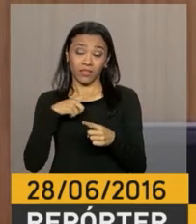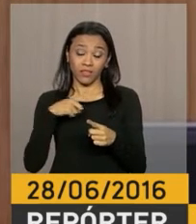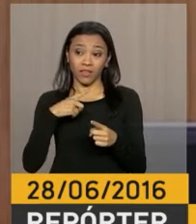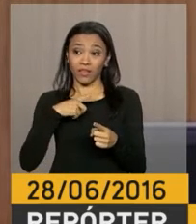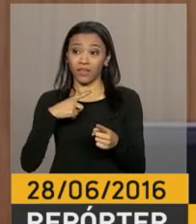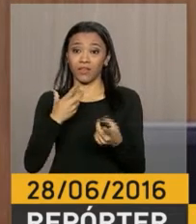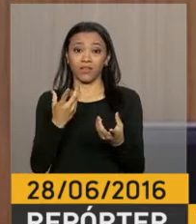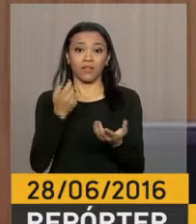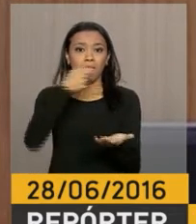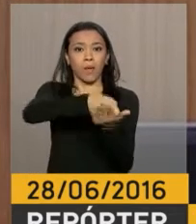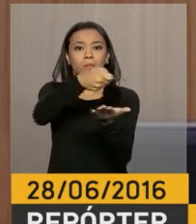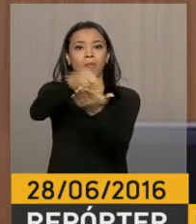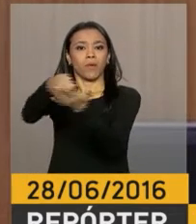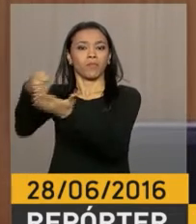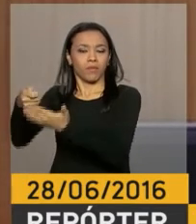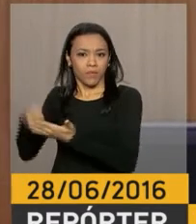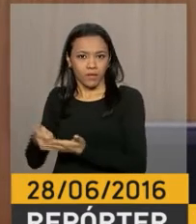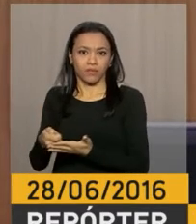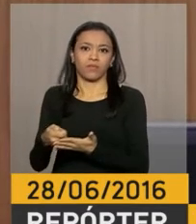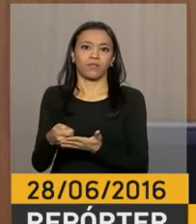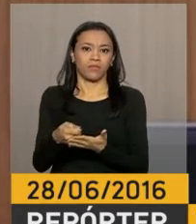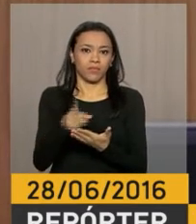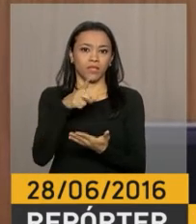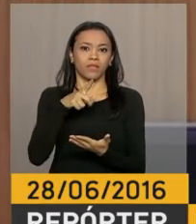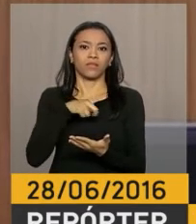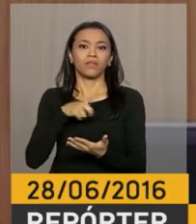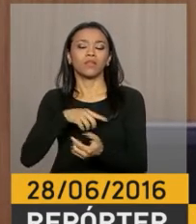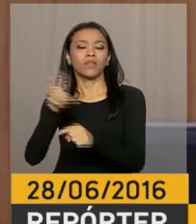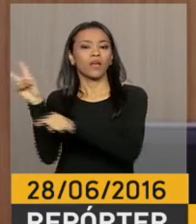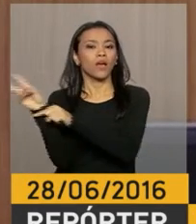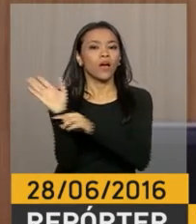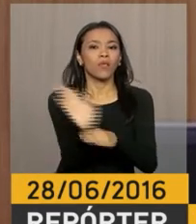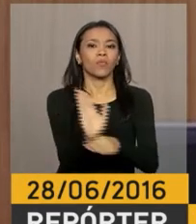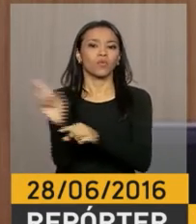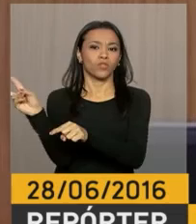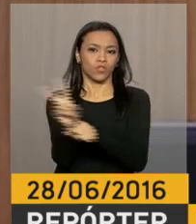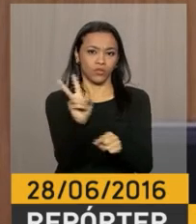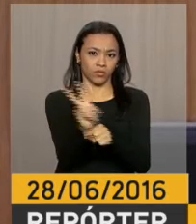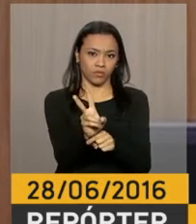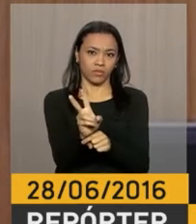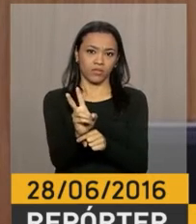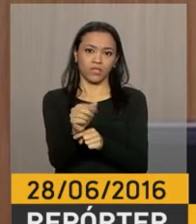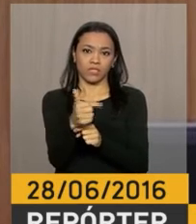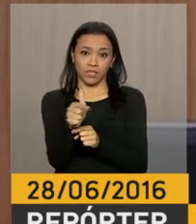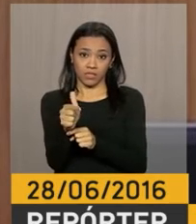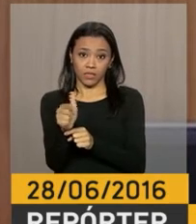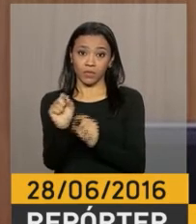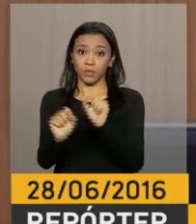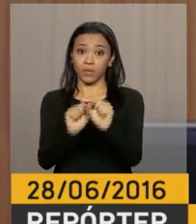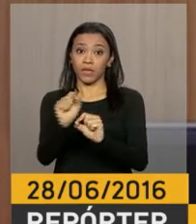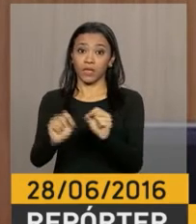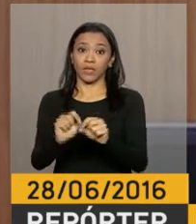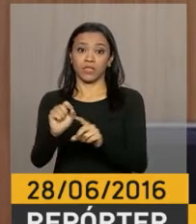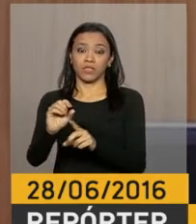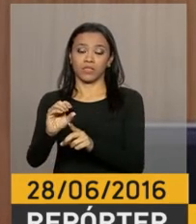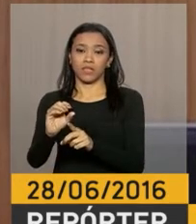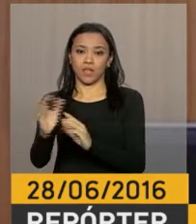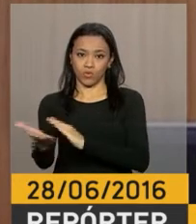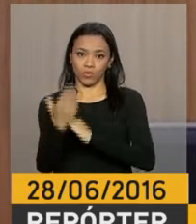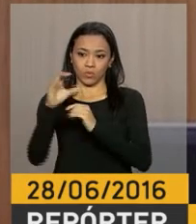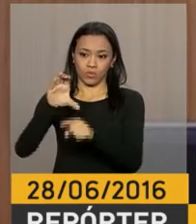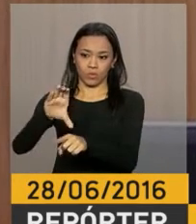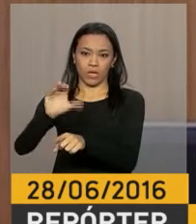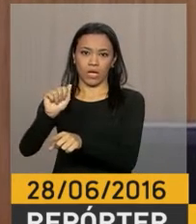absolutamente financiado, sem nenhuma pressão do ponto de vista de câmbio pronto, na vinda do balanço de pagamentos. O